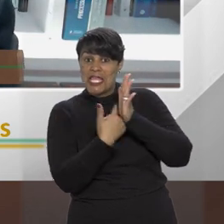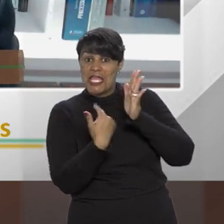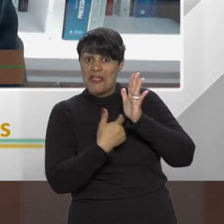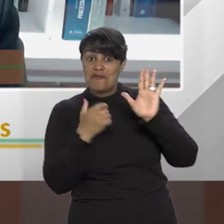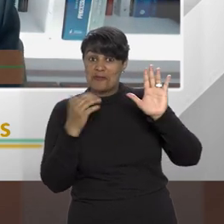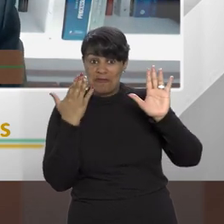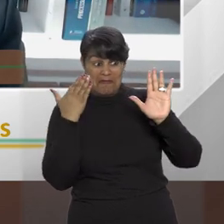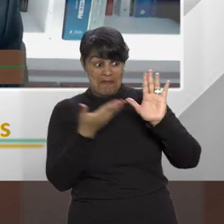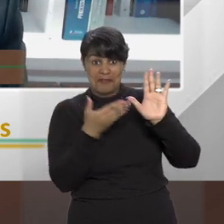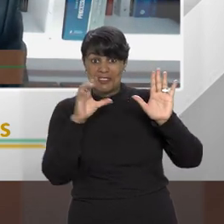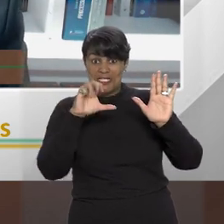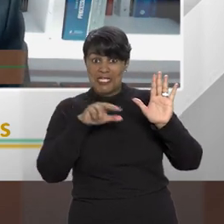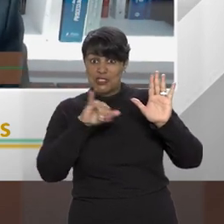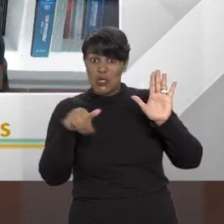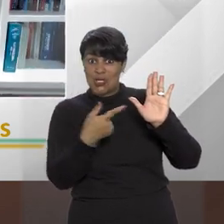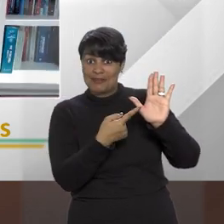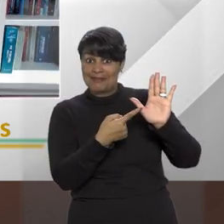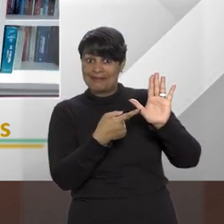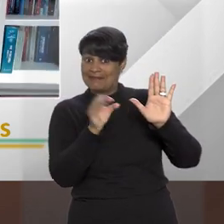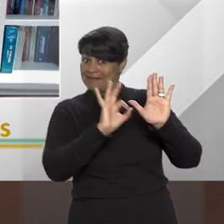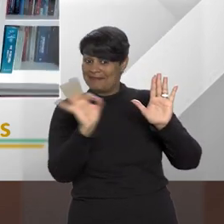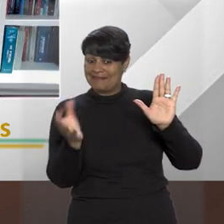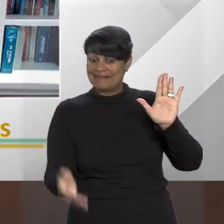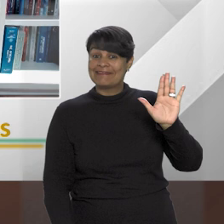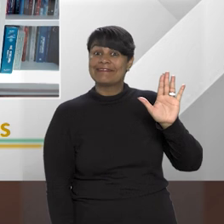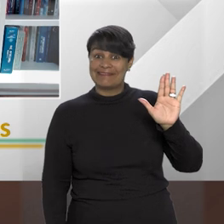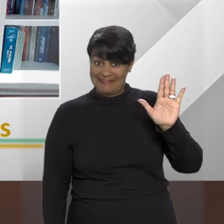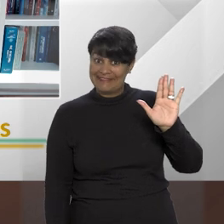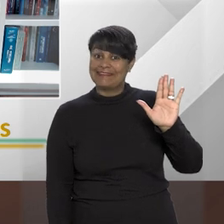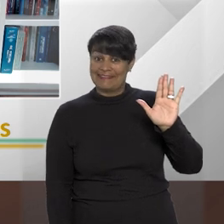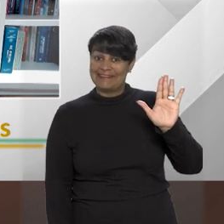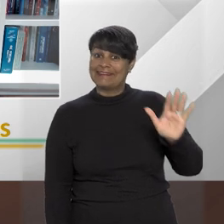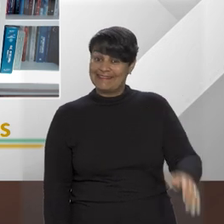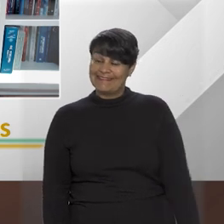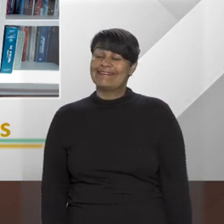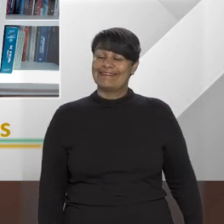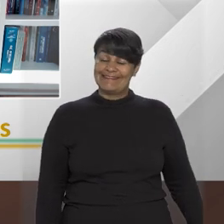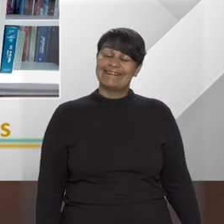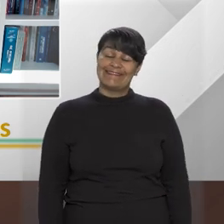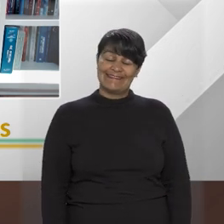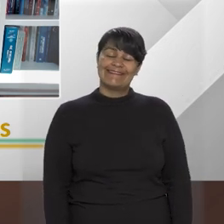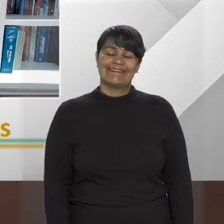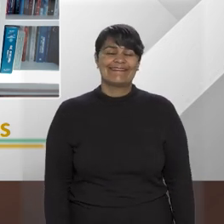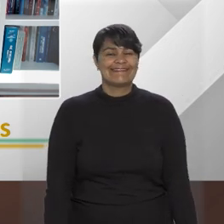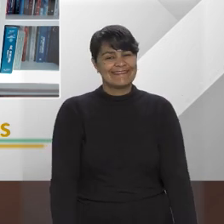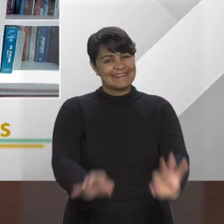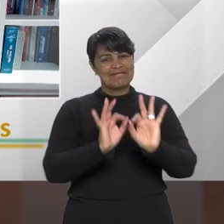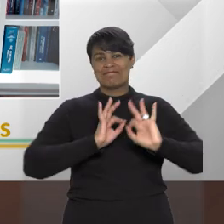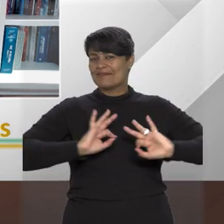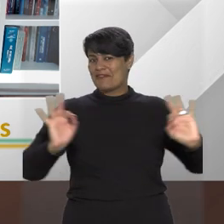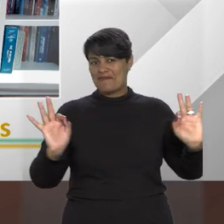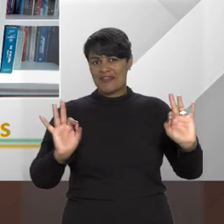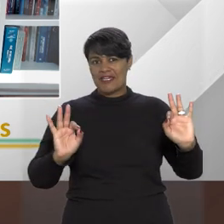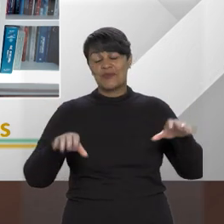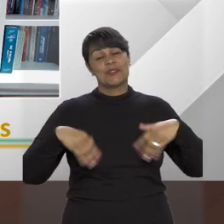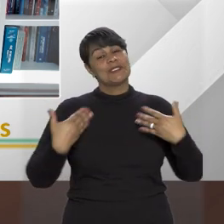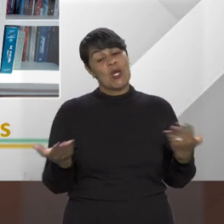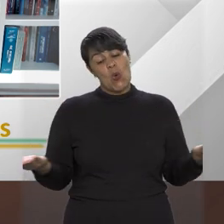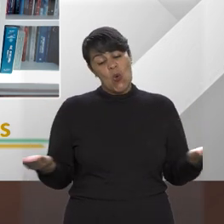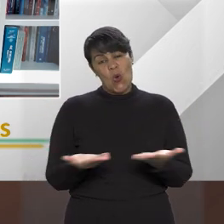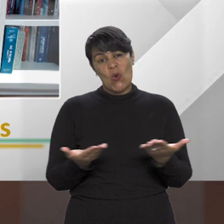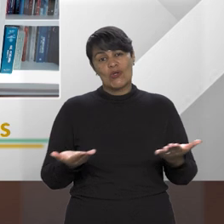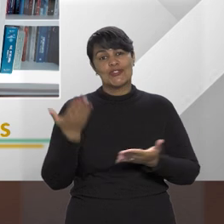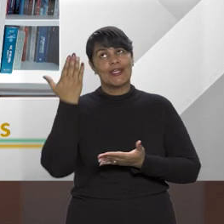faz muito bem, professor Márcio. Pessoal, é isso. O entender direito de hoje, no entender direito de hoje, nós conversamos com o